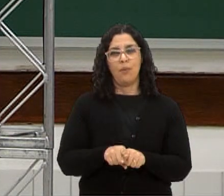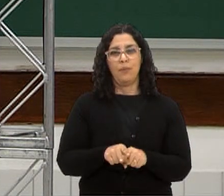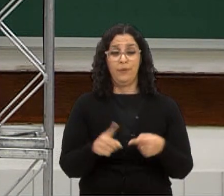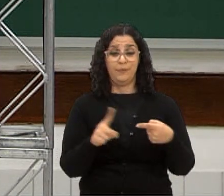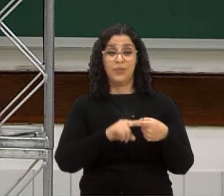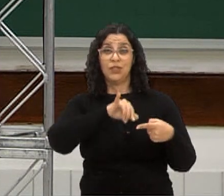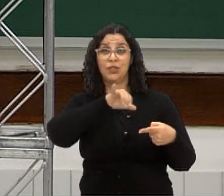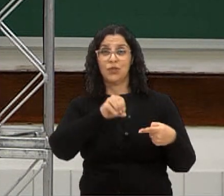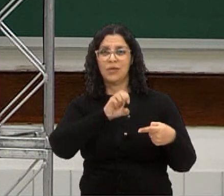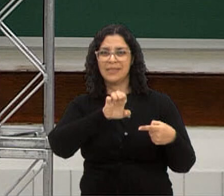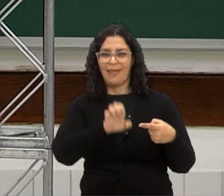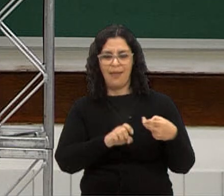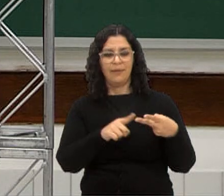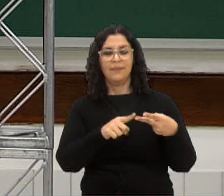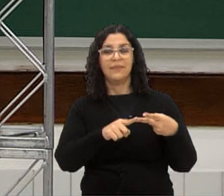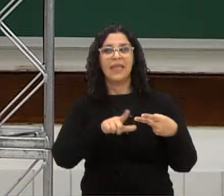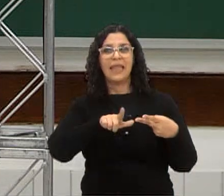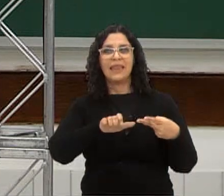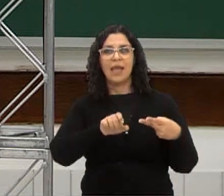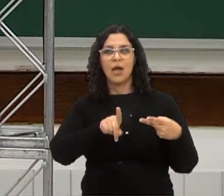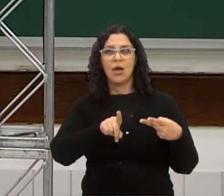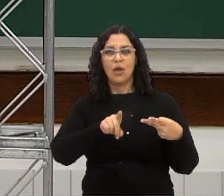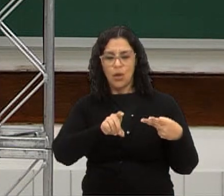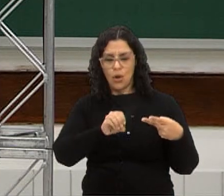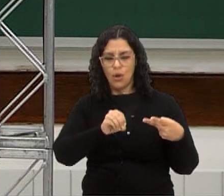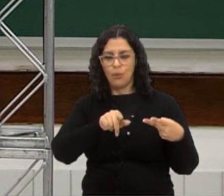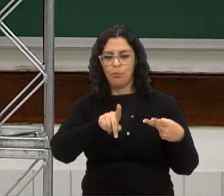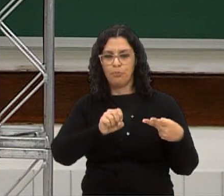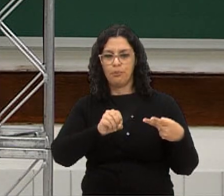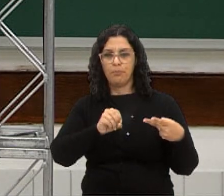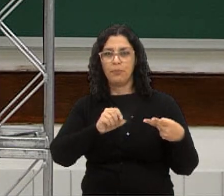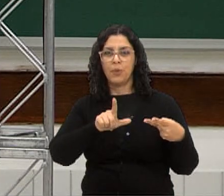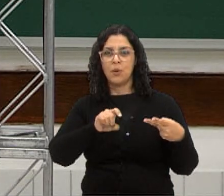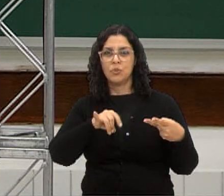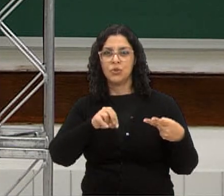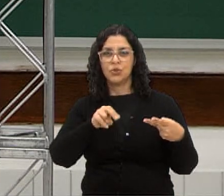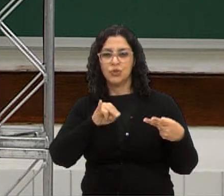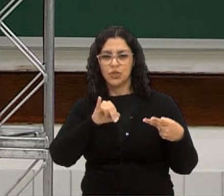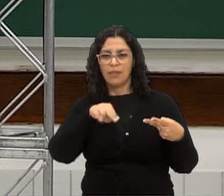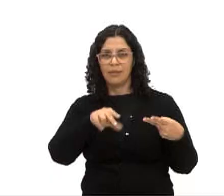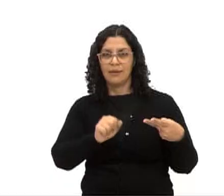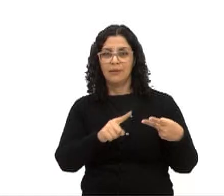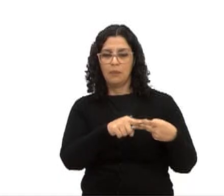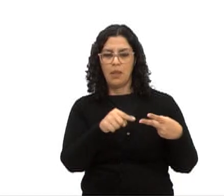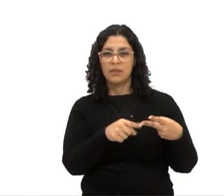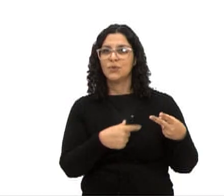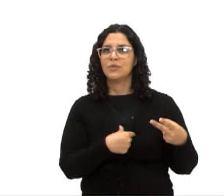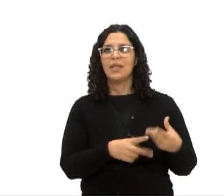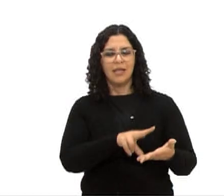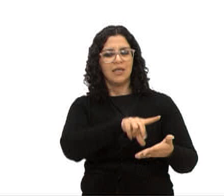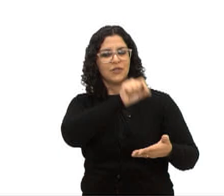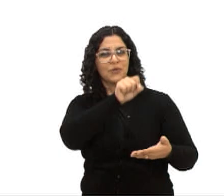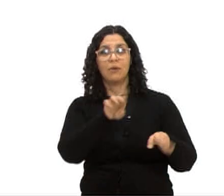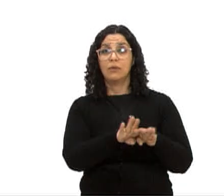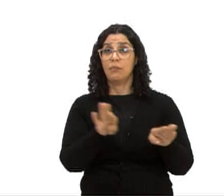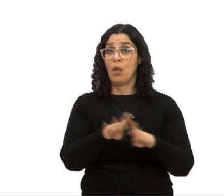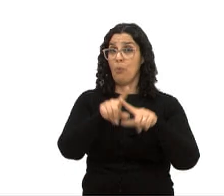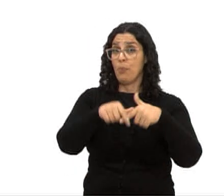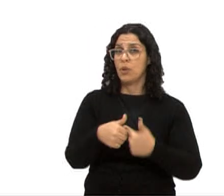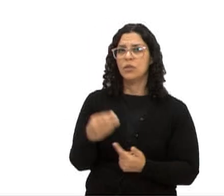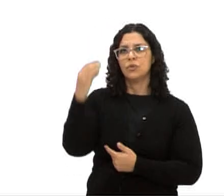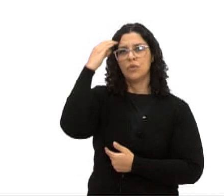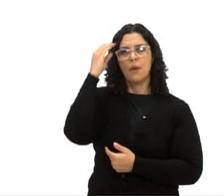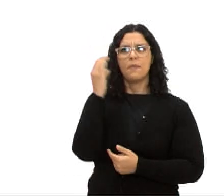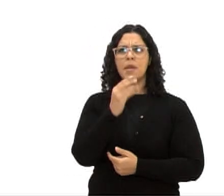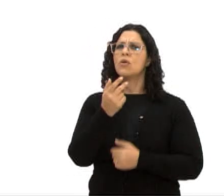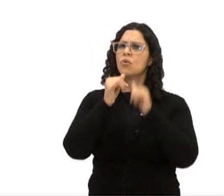José Bonifácio e da princesa Leopoldina. Diante daquela situação, Dom Pedro escolheu